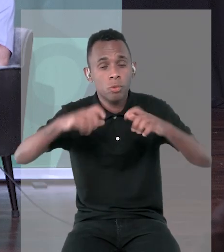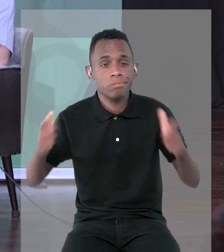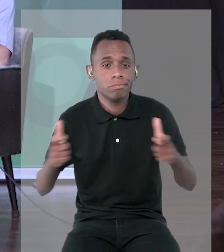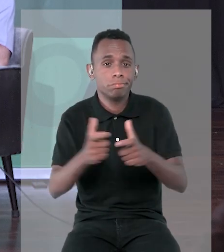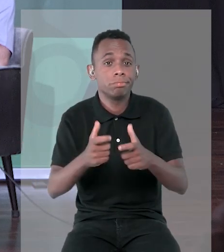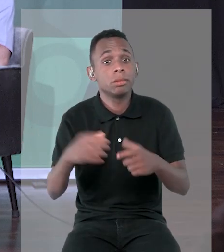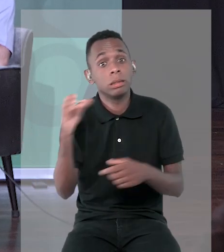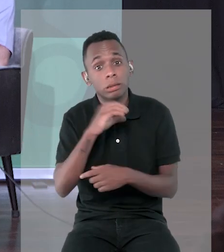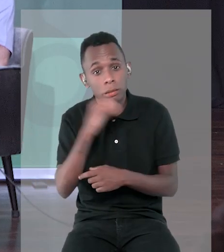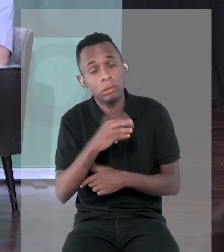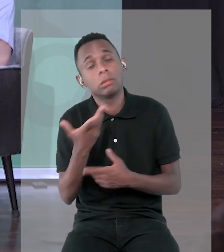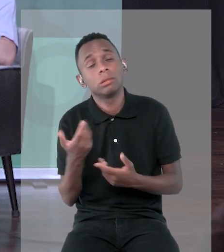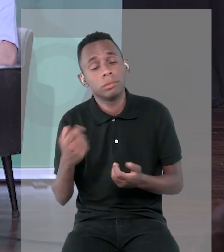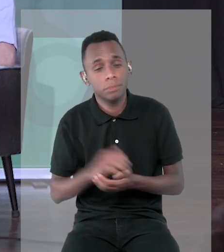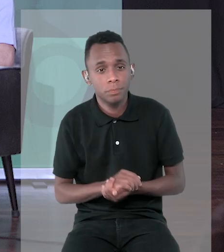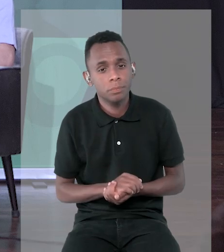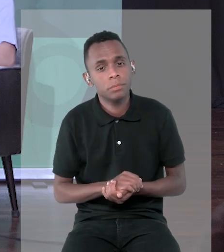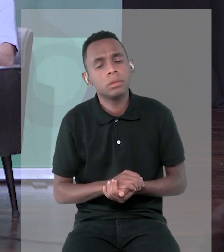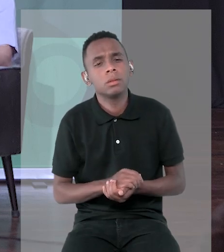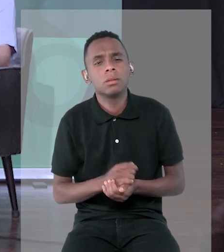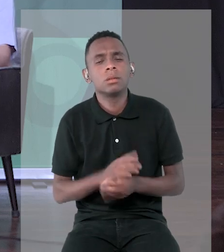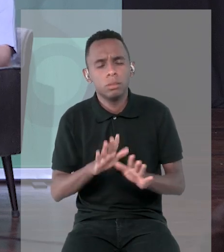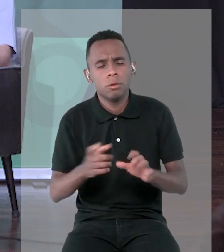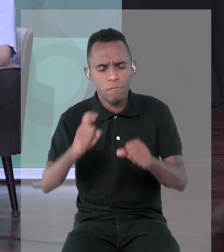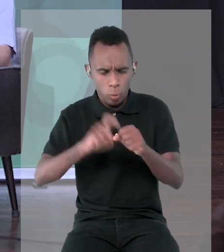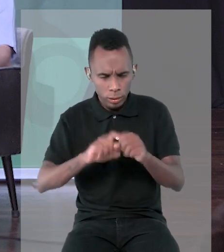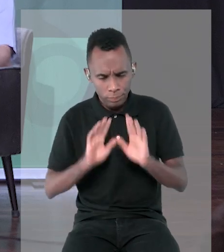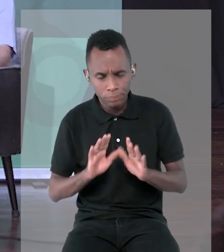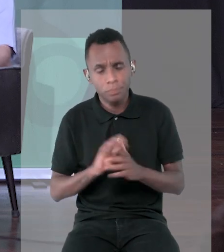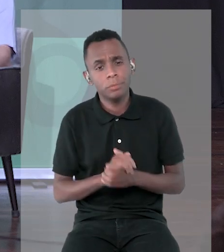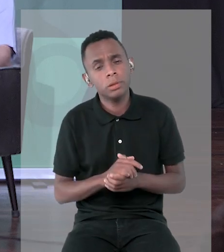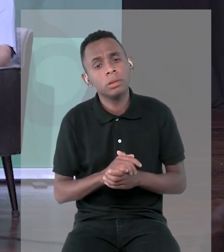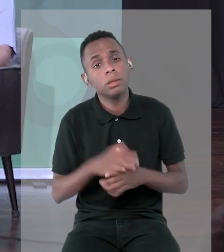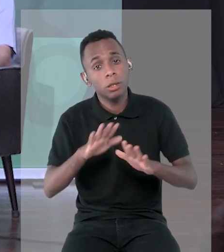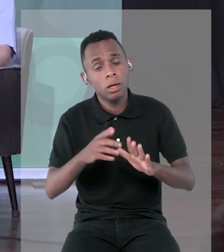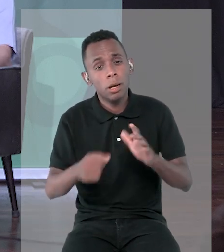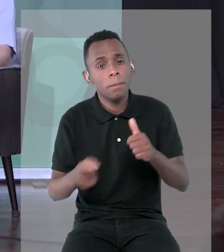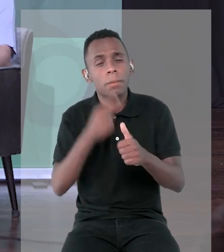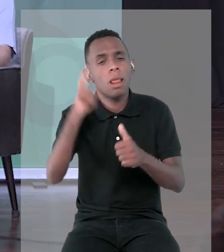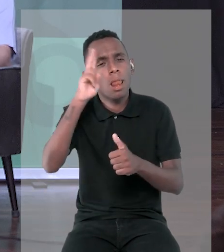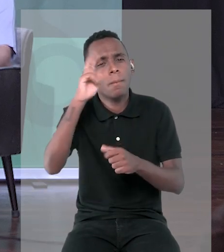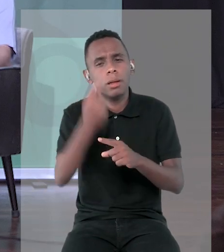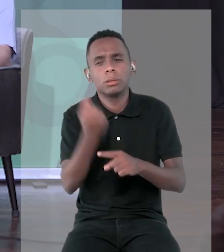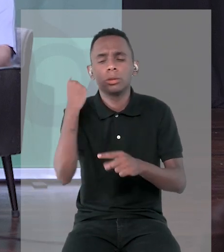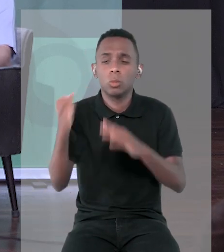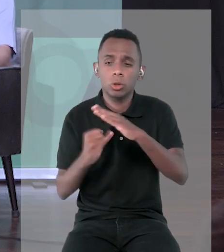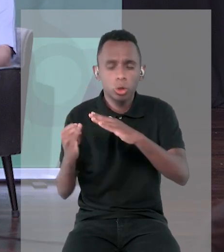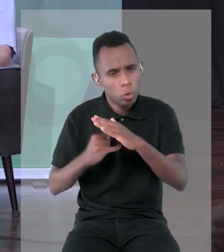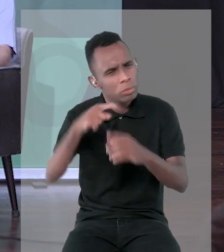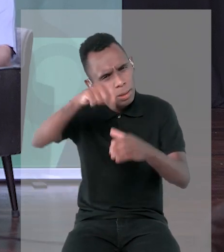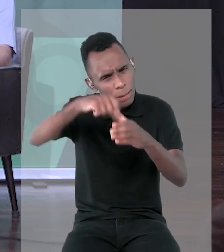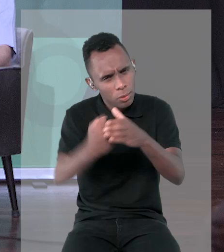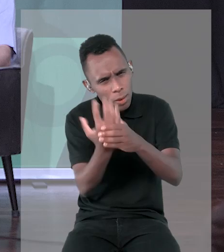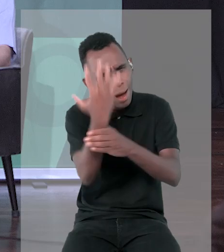situação de urgência muito grande. Bem, Juliano, vamos voltar um pouquinho. Qual que é a primeira lembrança que você tem do Instituto? Você plantou